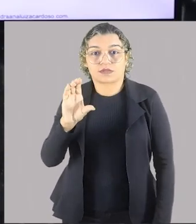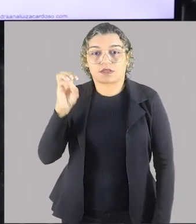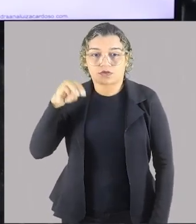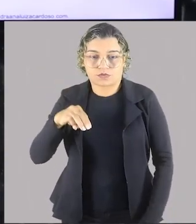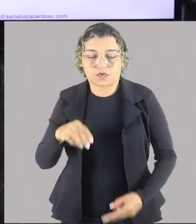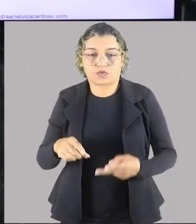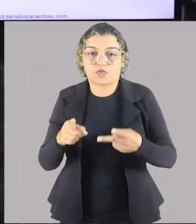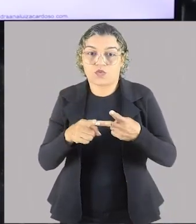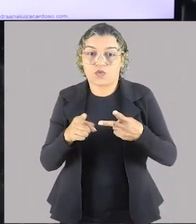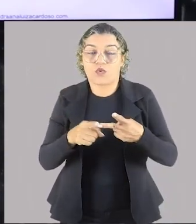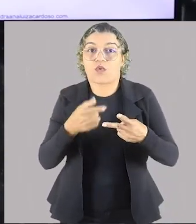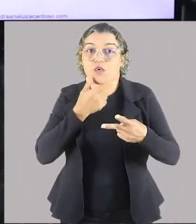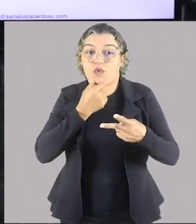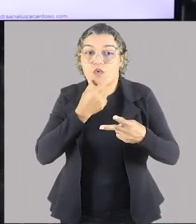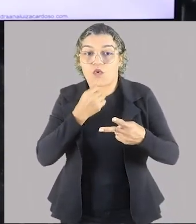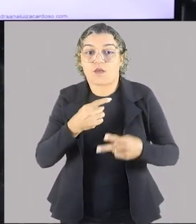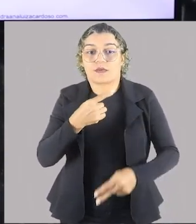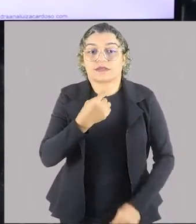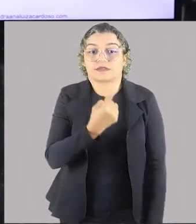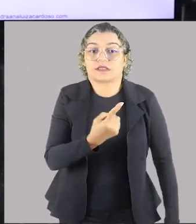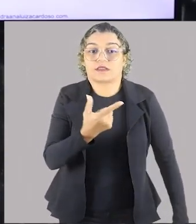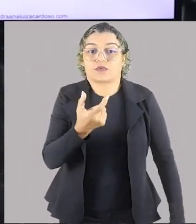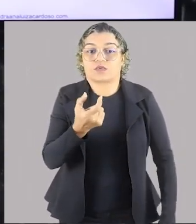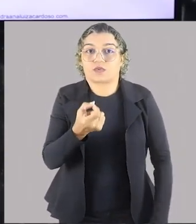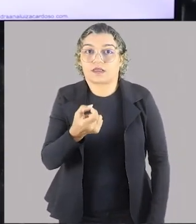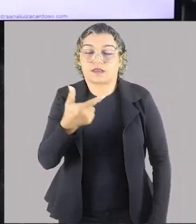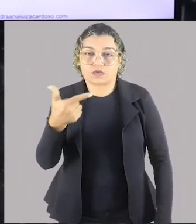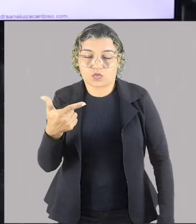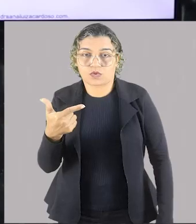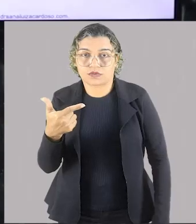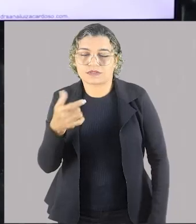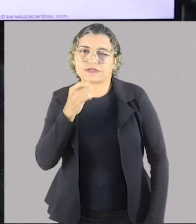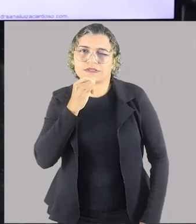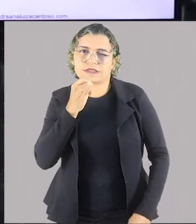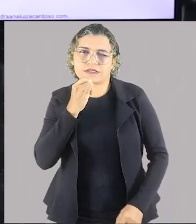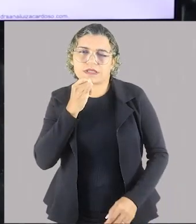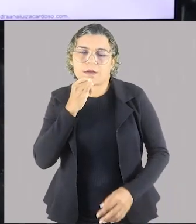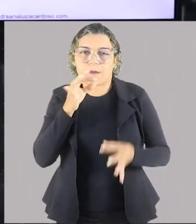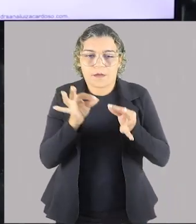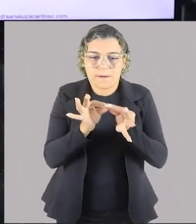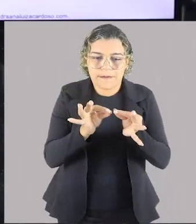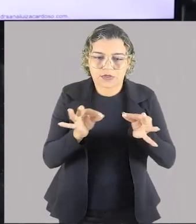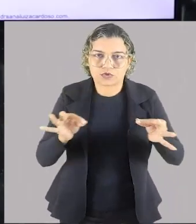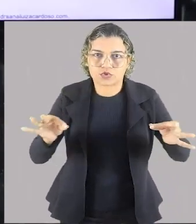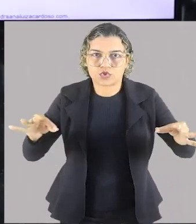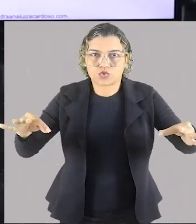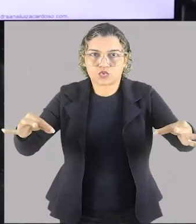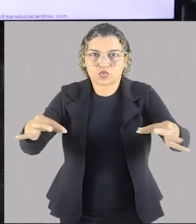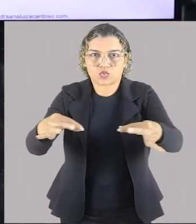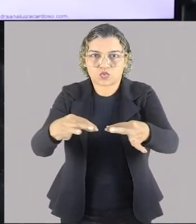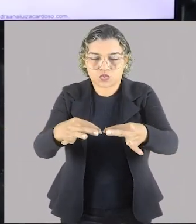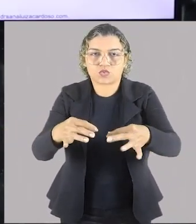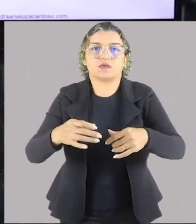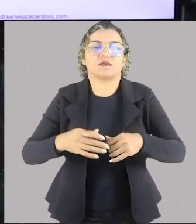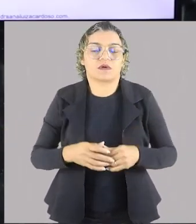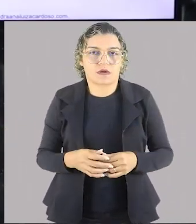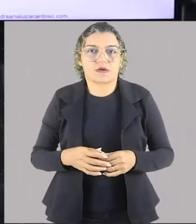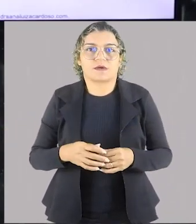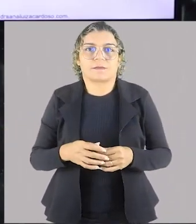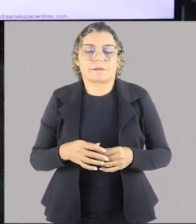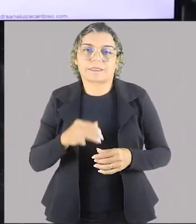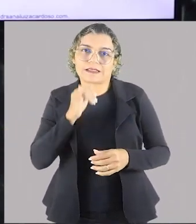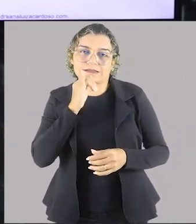102 centímetros no homem. Então, o indivíduo passou a fita métrica na altura ali, na direção do